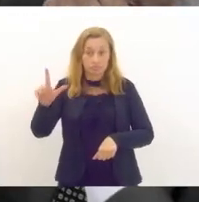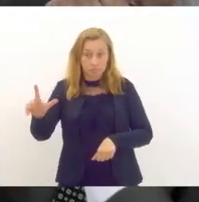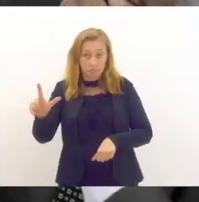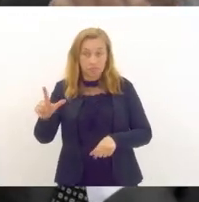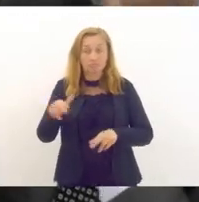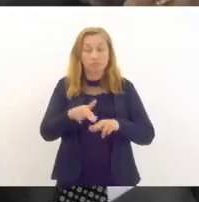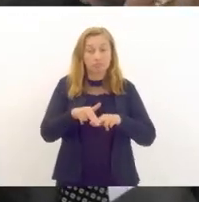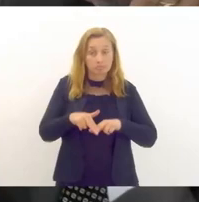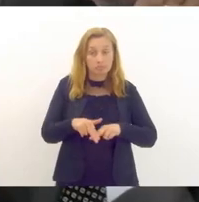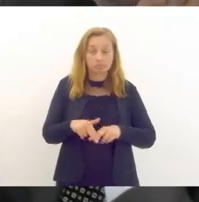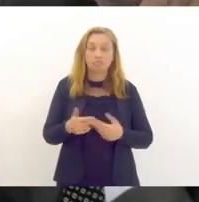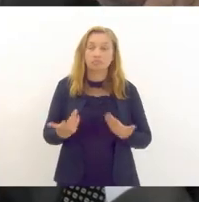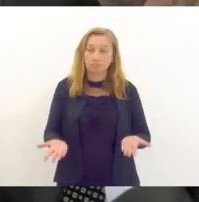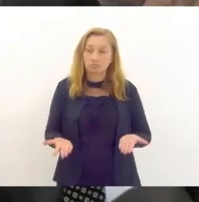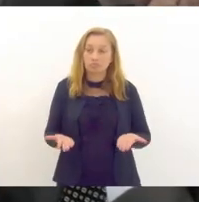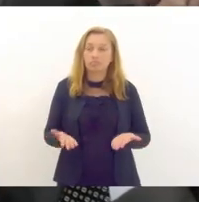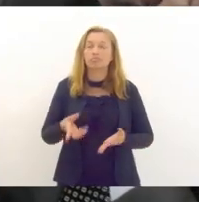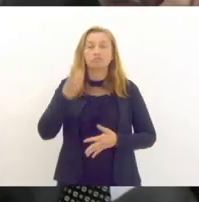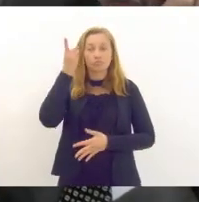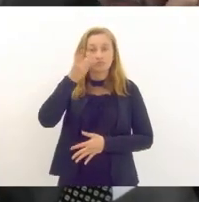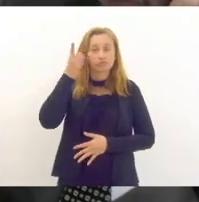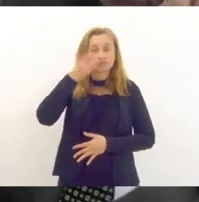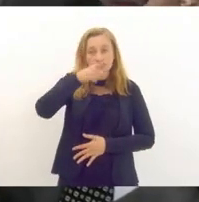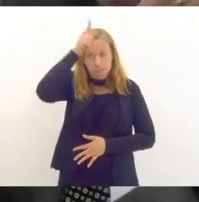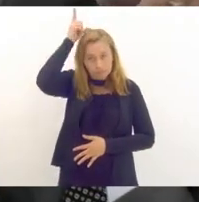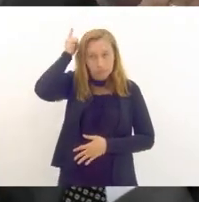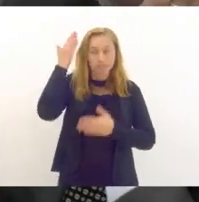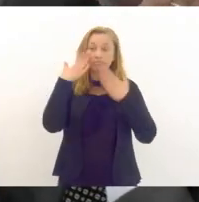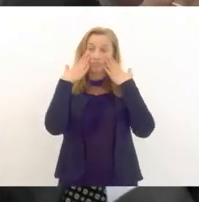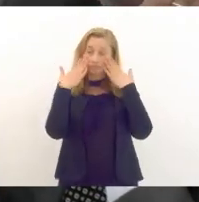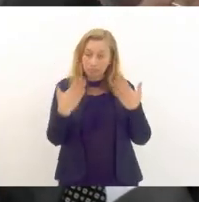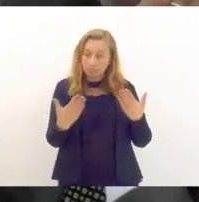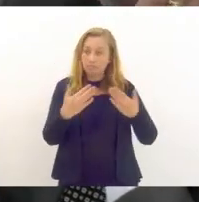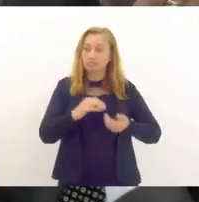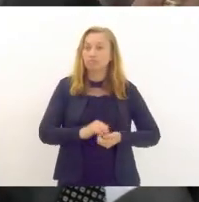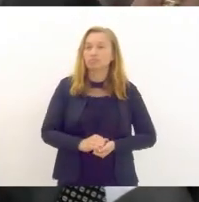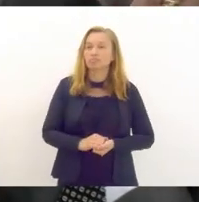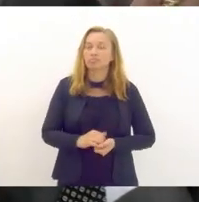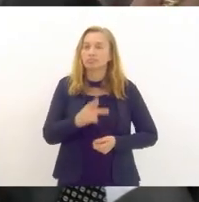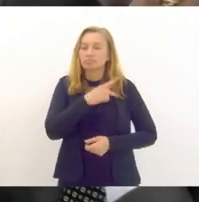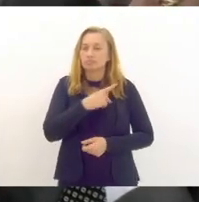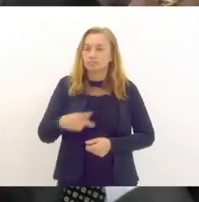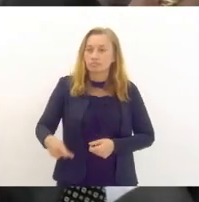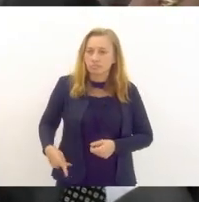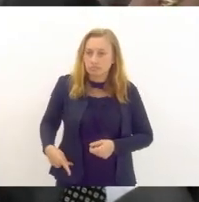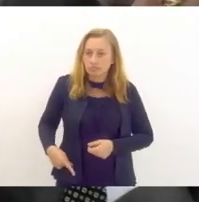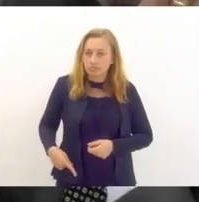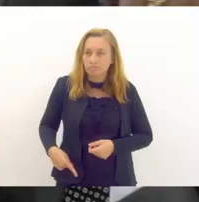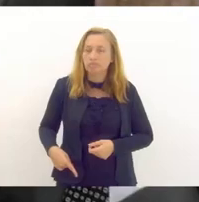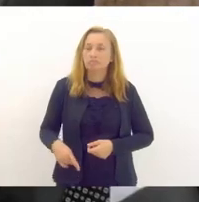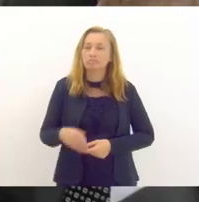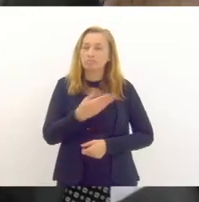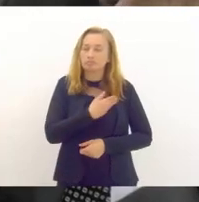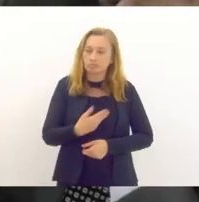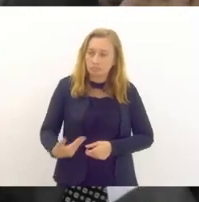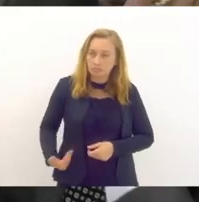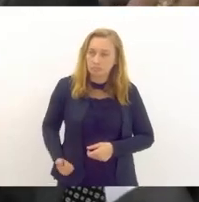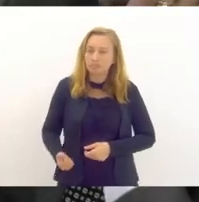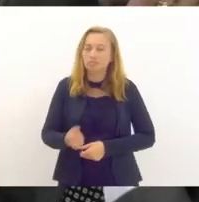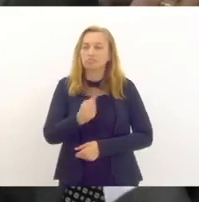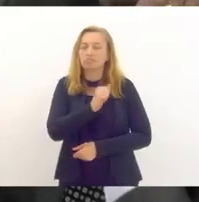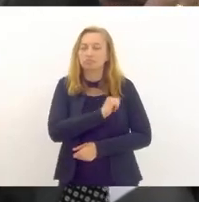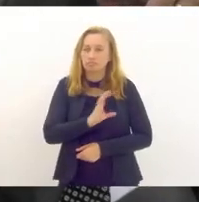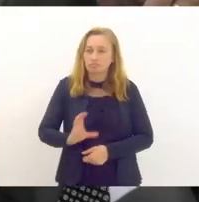foi uma esteira do que o Deputado Luiz Paulo apresentou Presidente Governador exercício Presidente André